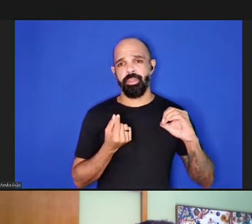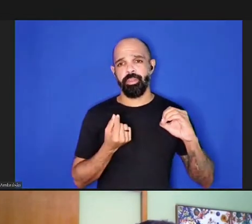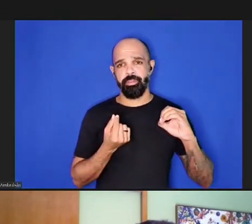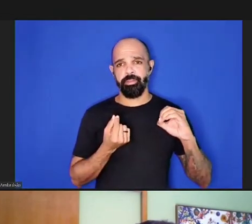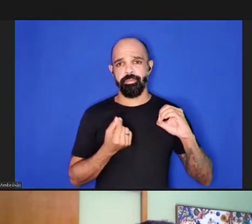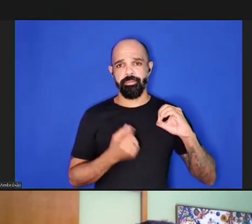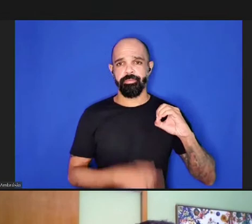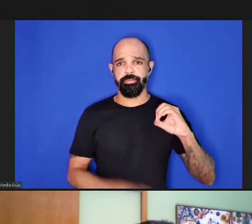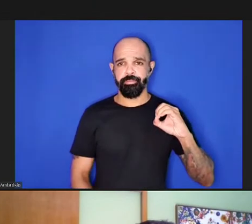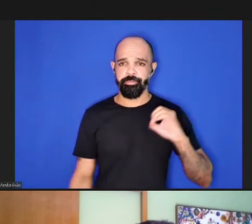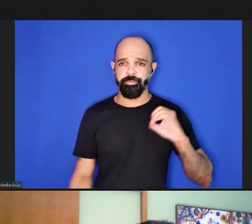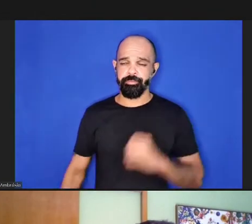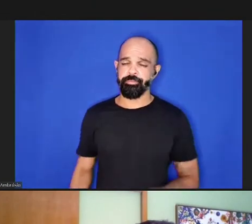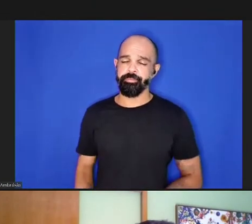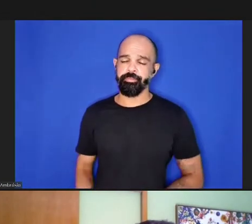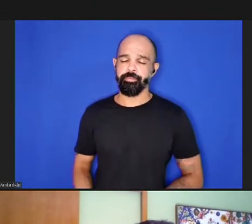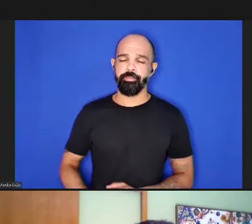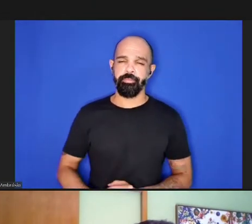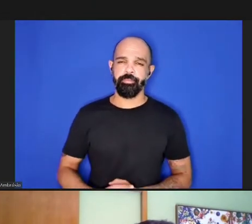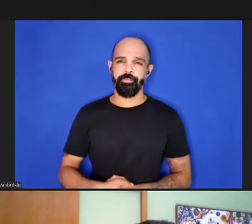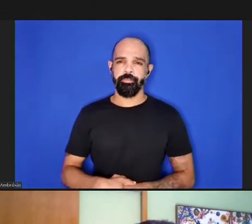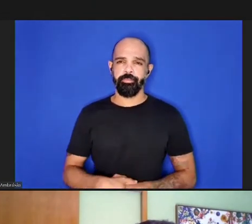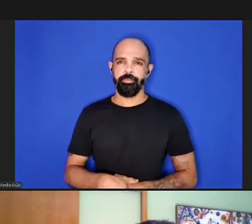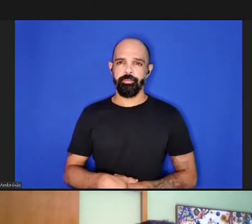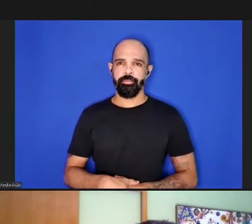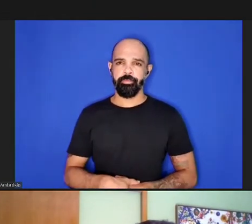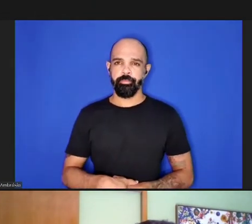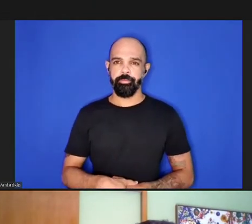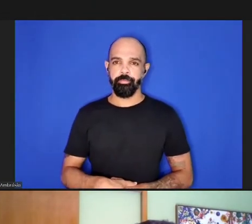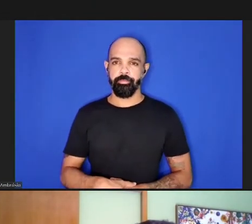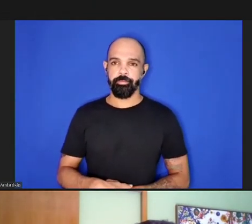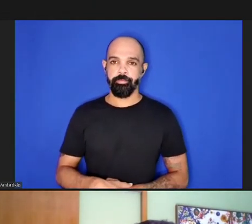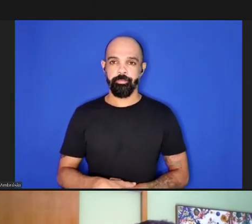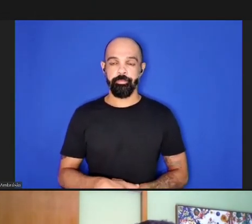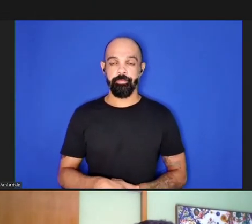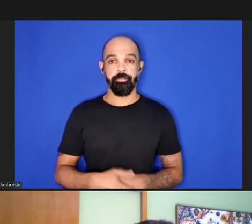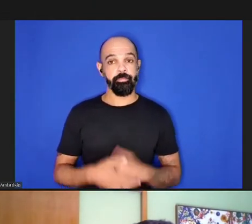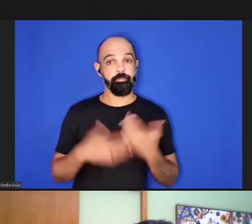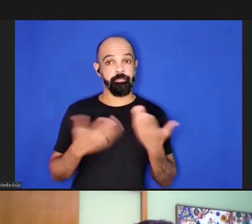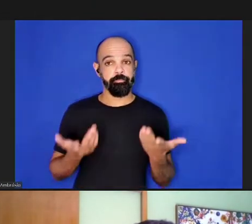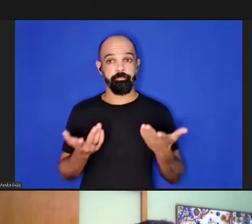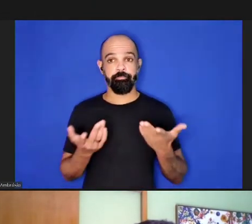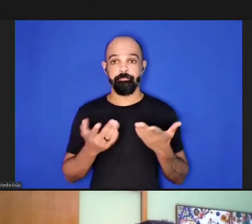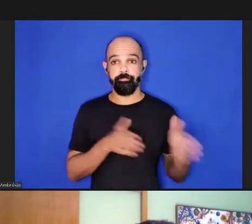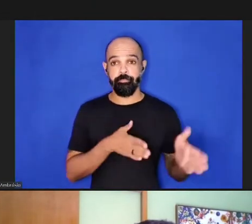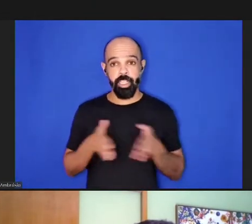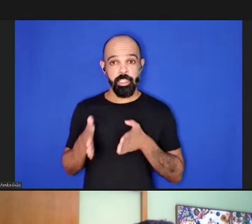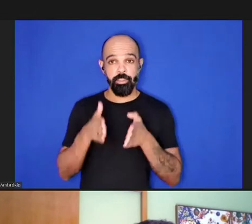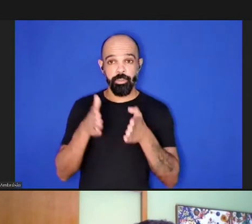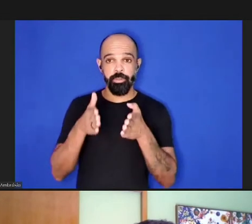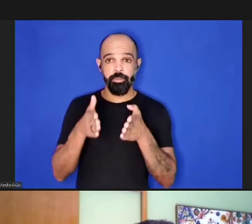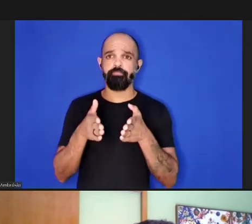E nessa jornada, nós estamos